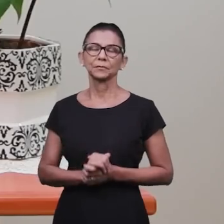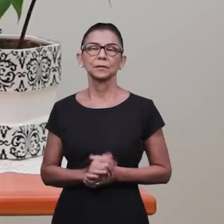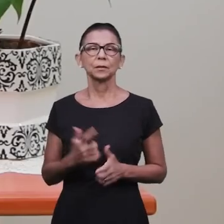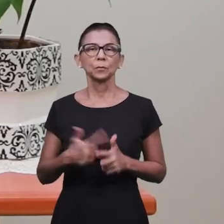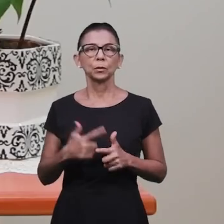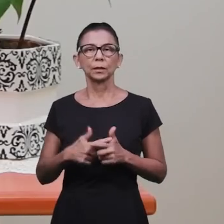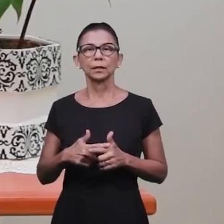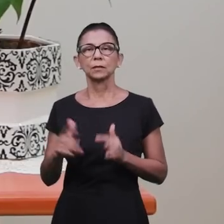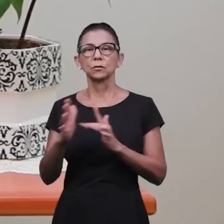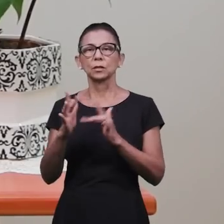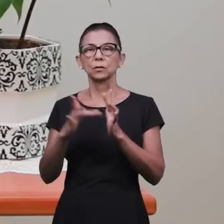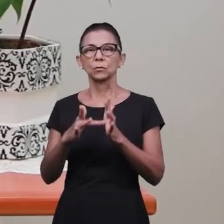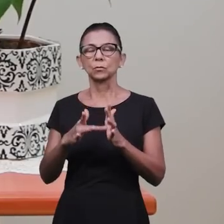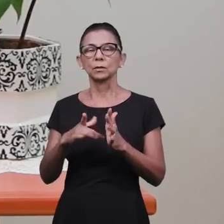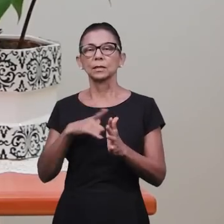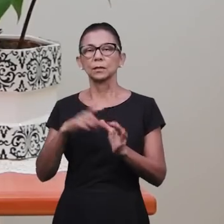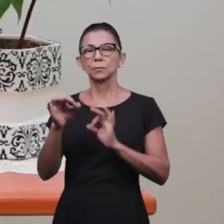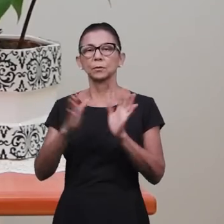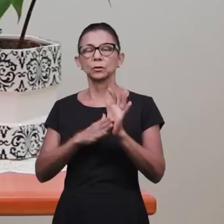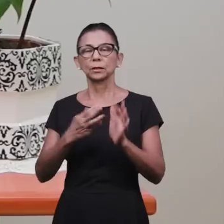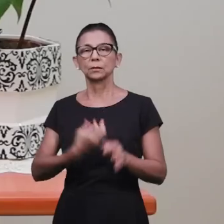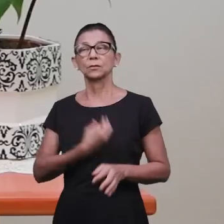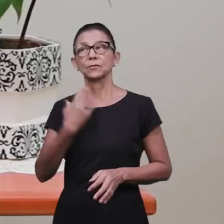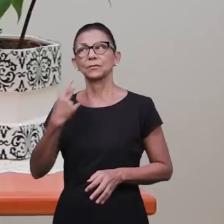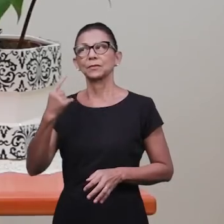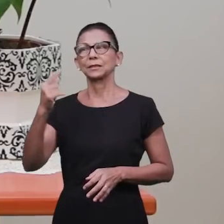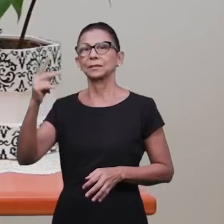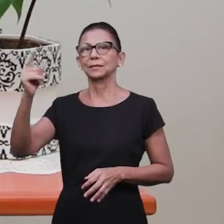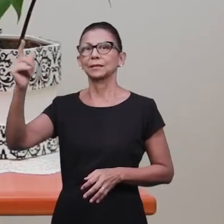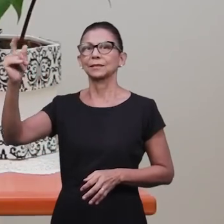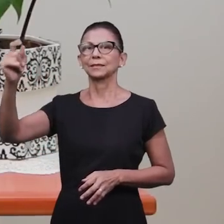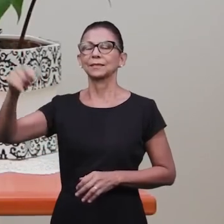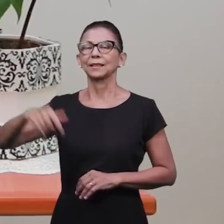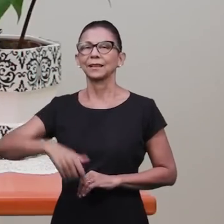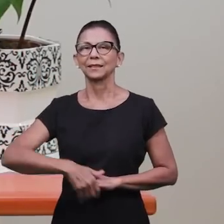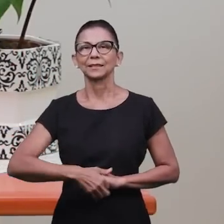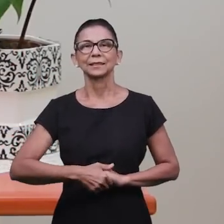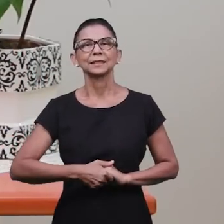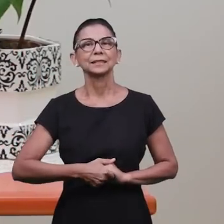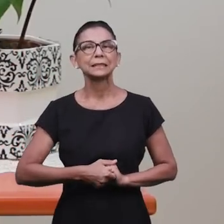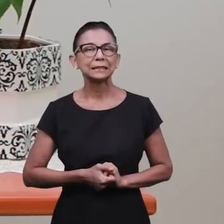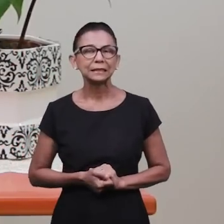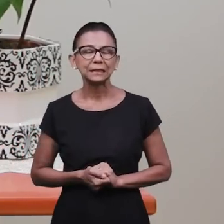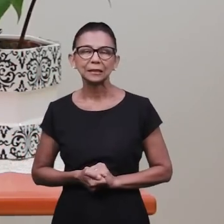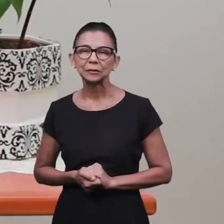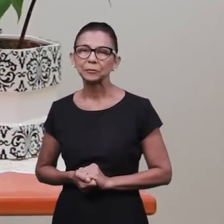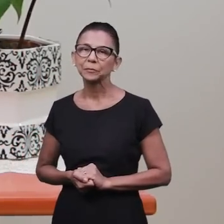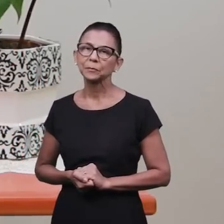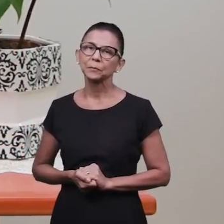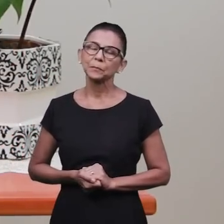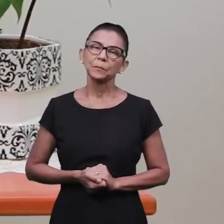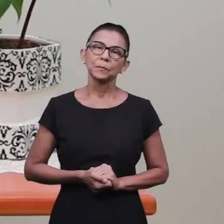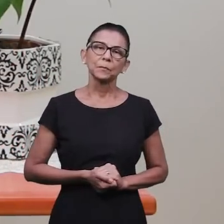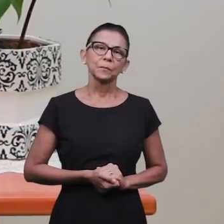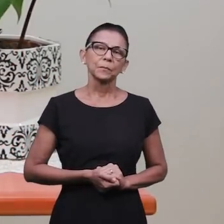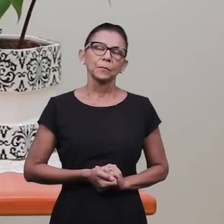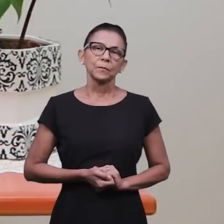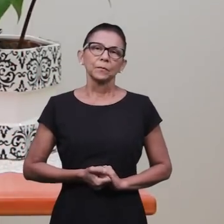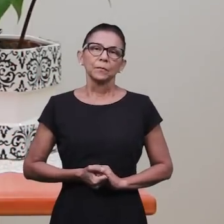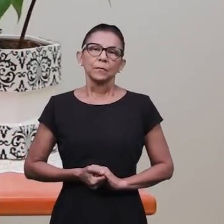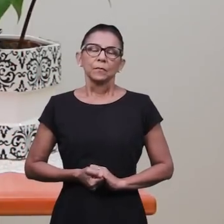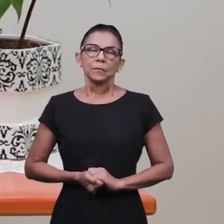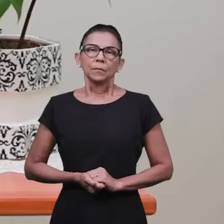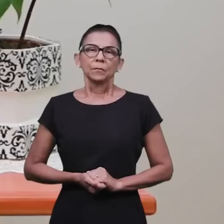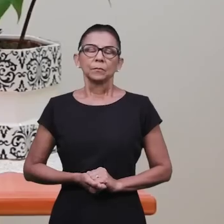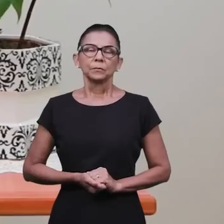da vida eterna. Na casa do noivo estava toda iluminada. O ambiente em